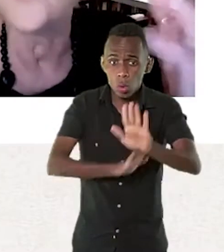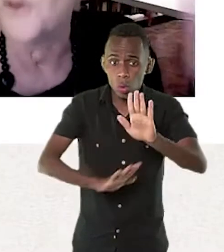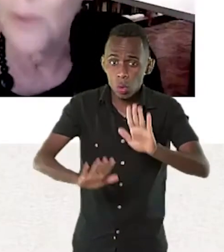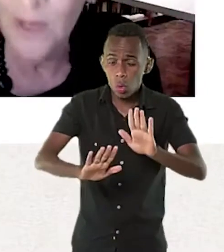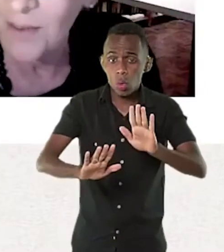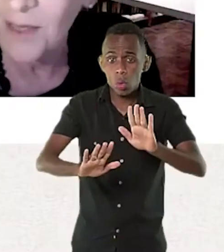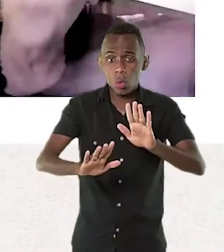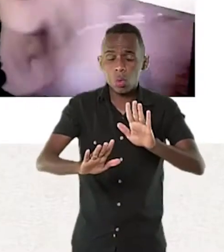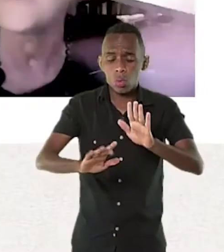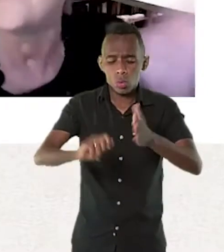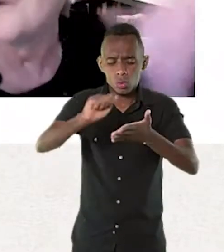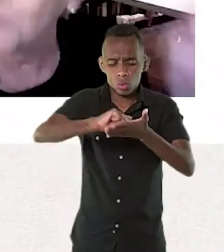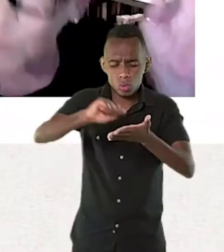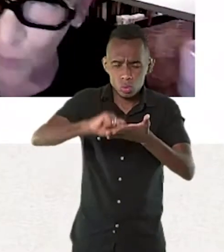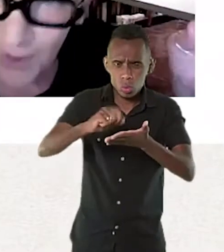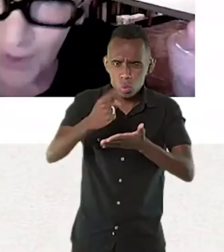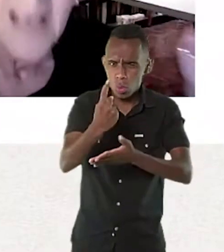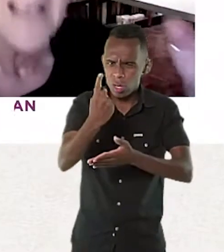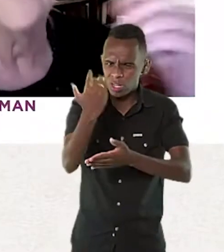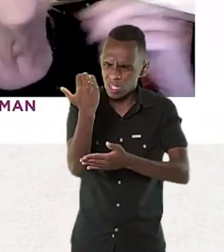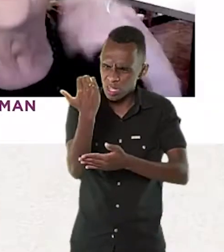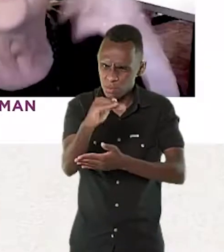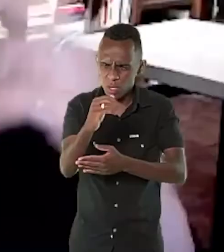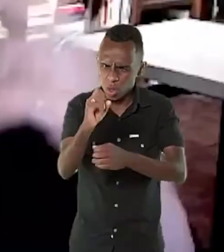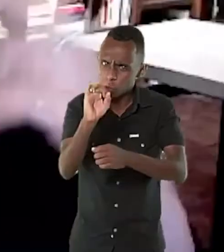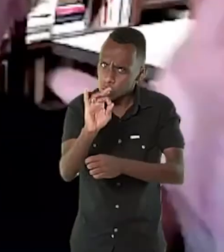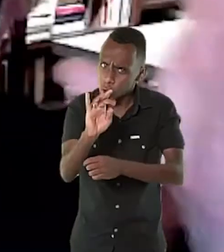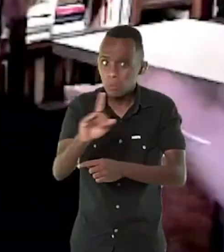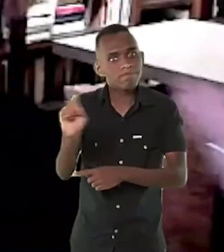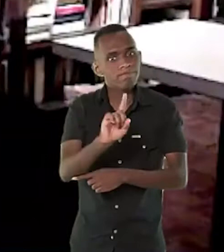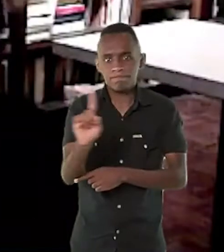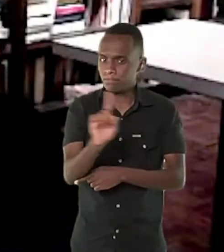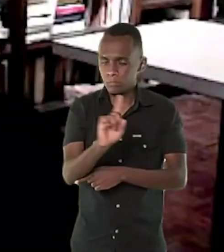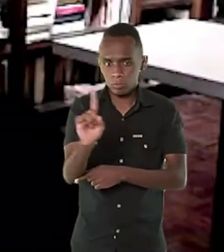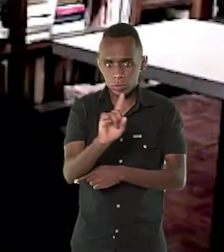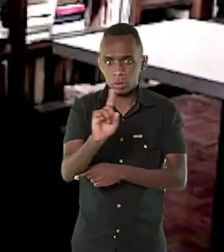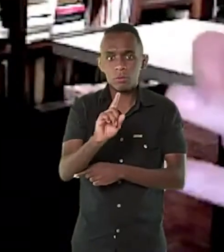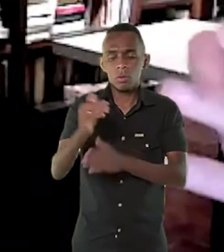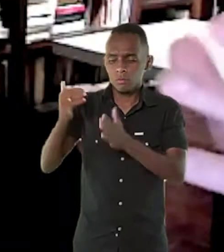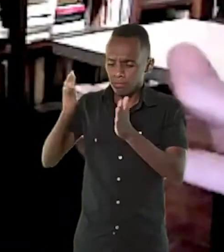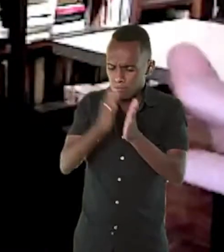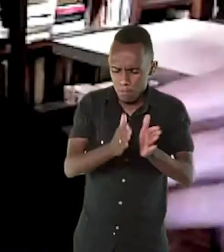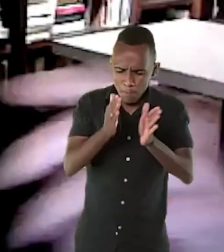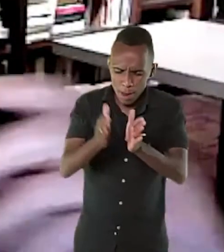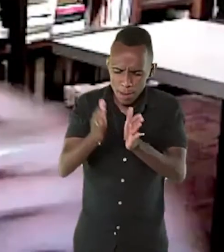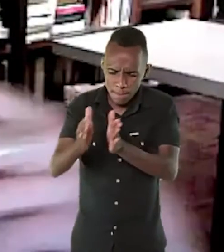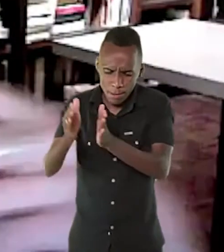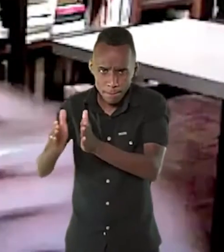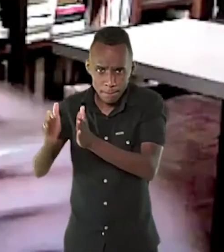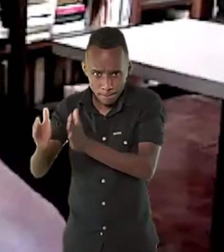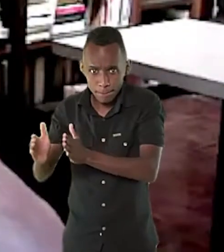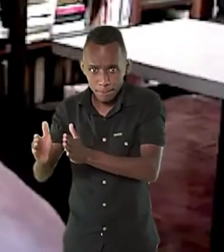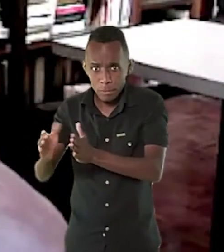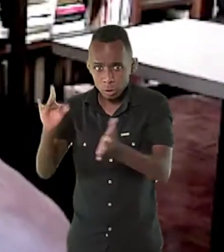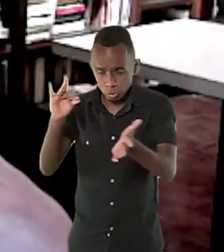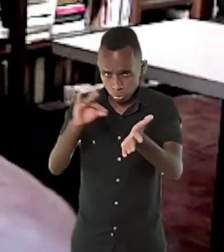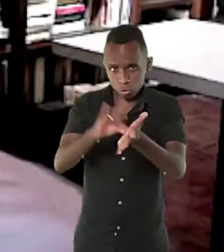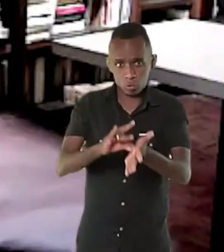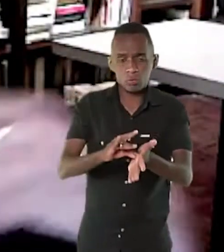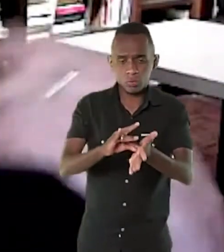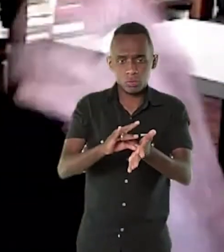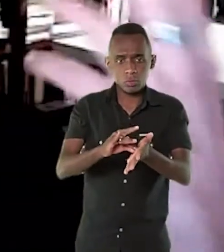foi escrito em um ano e meio, porque ele não foi. Ele foi sistematizado, na realidade,